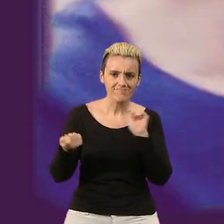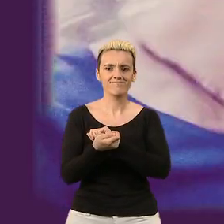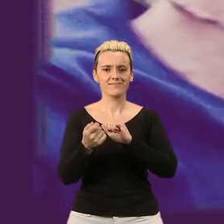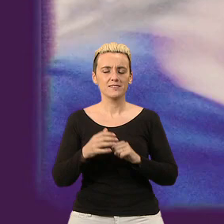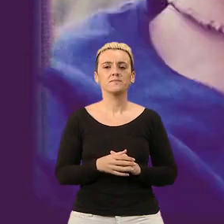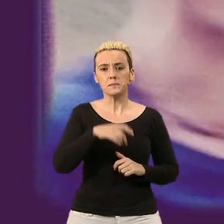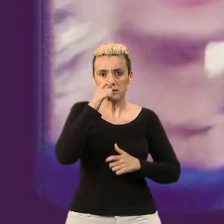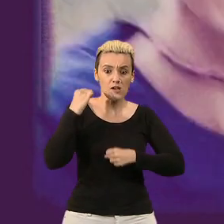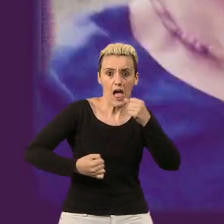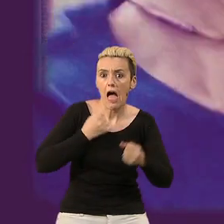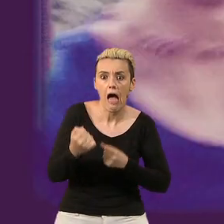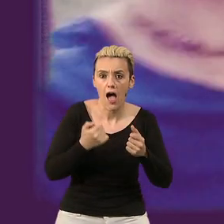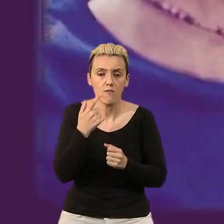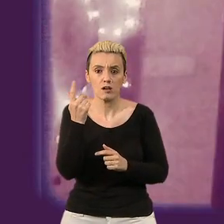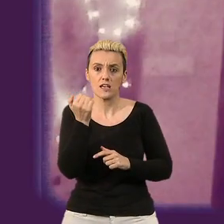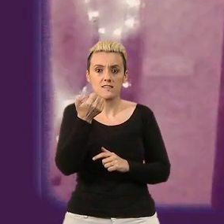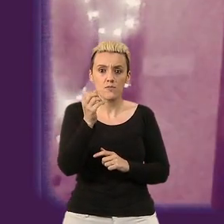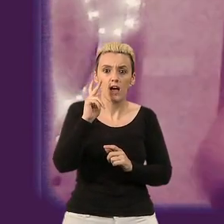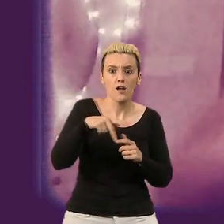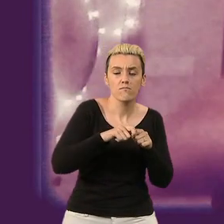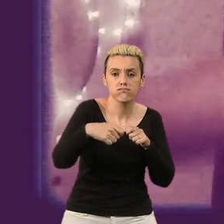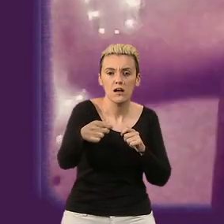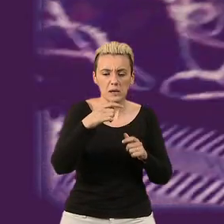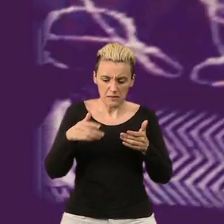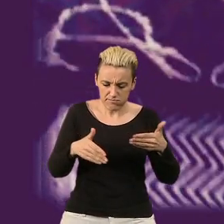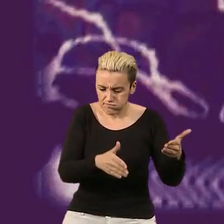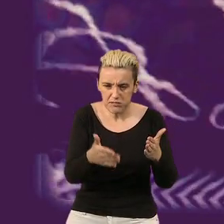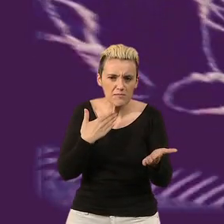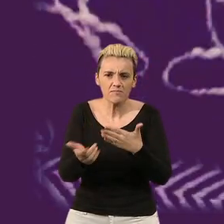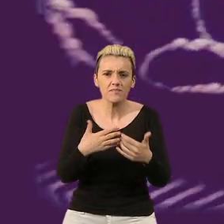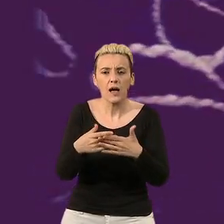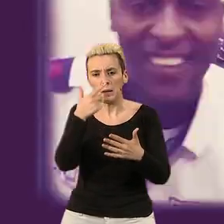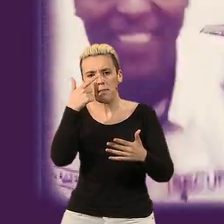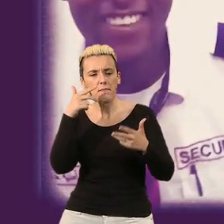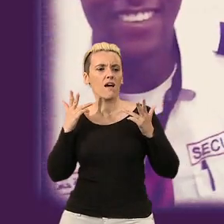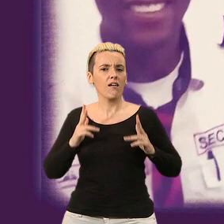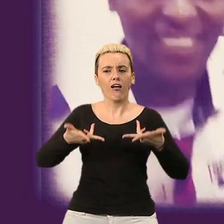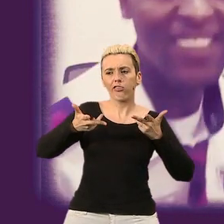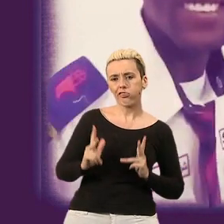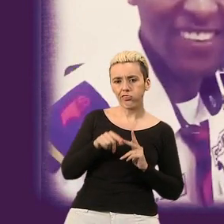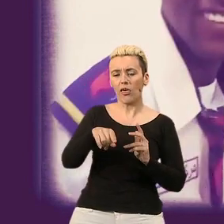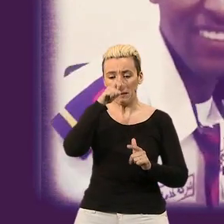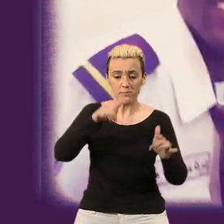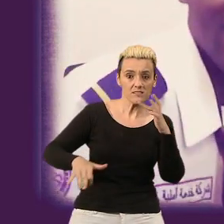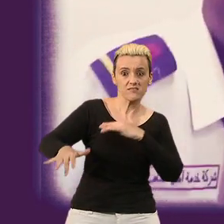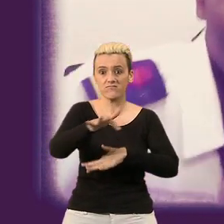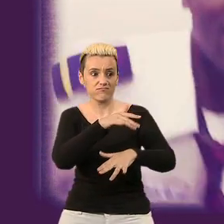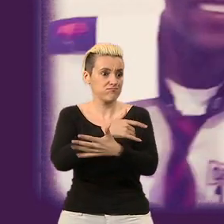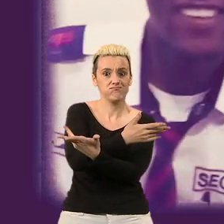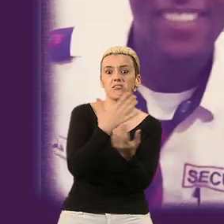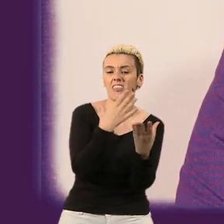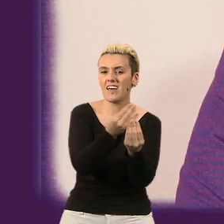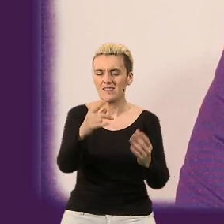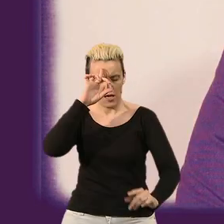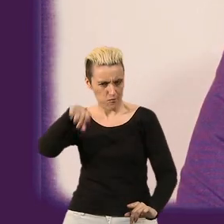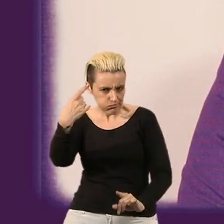de maratonas, seja a estrada boa ou má, outros preferem poltronas e não saem do sofá. No meio de tanta gente, há uma coisa que eu